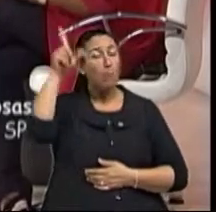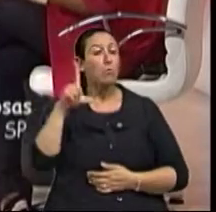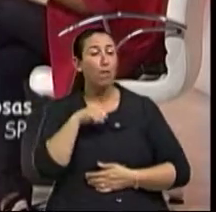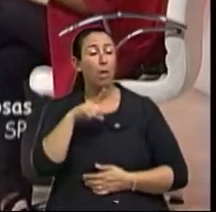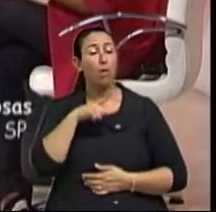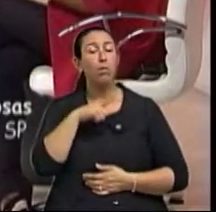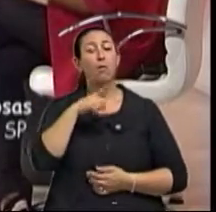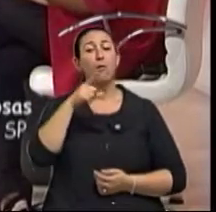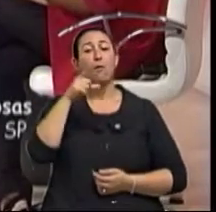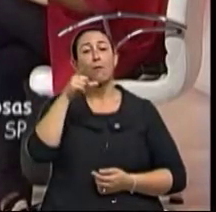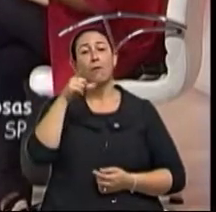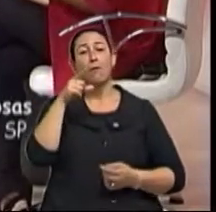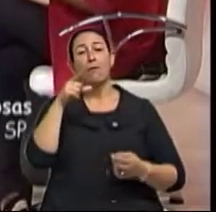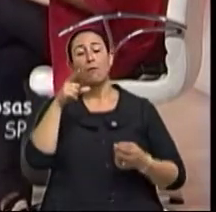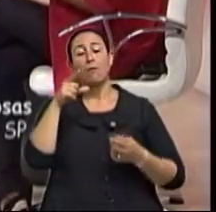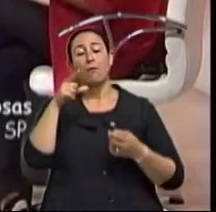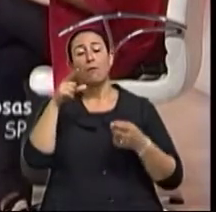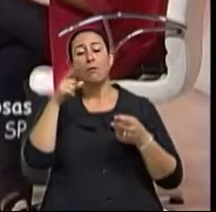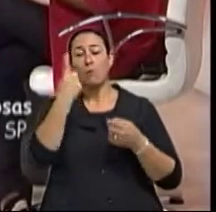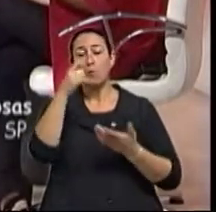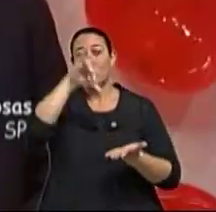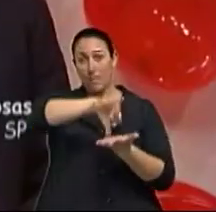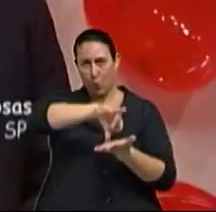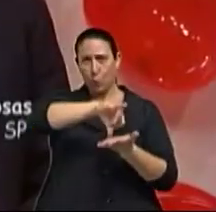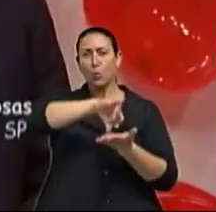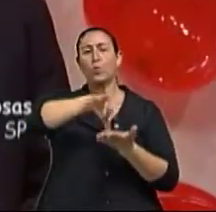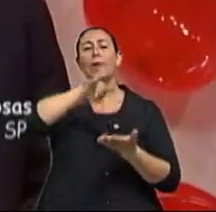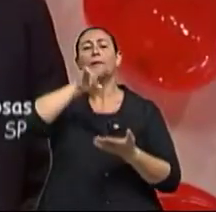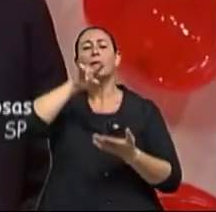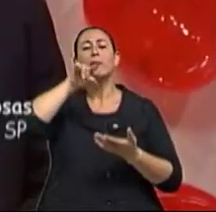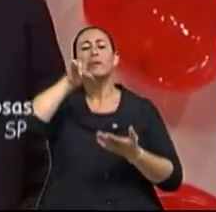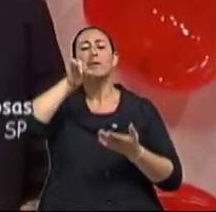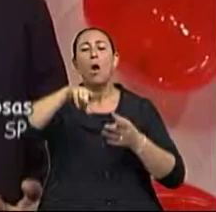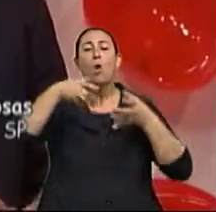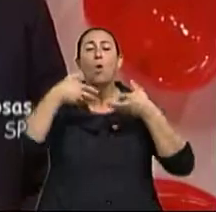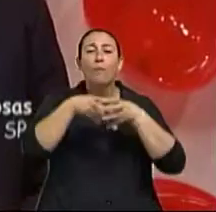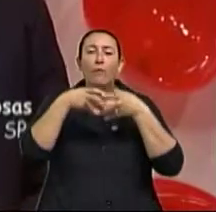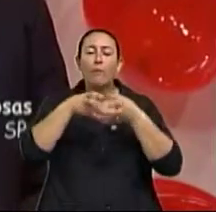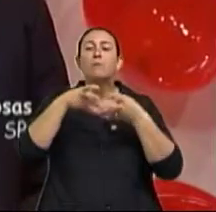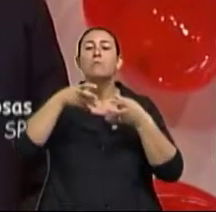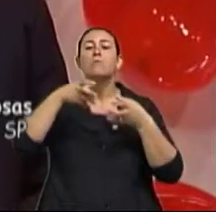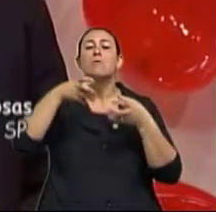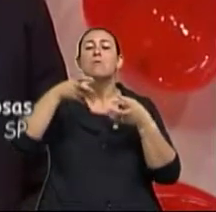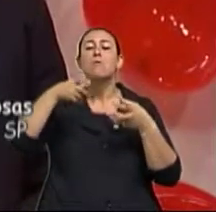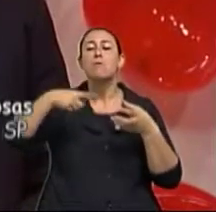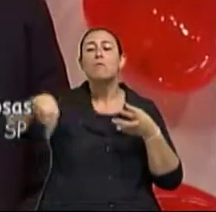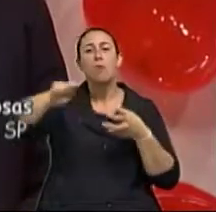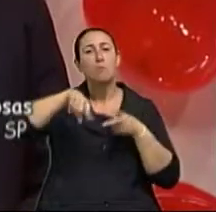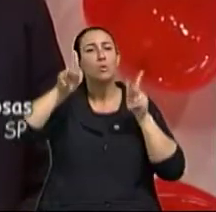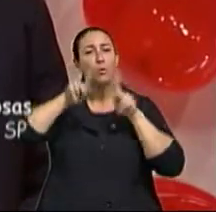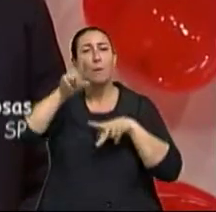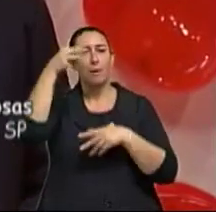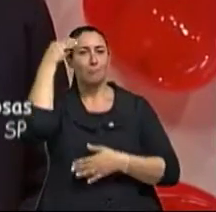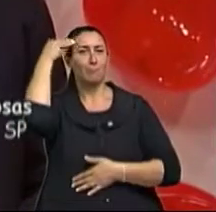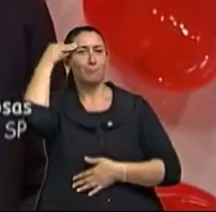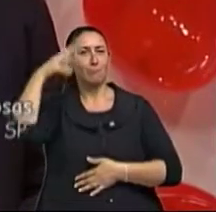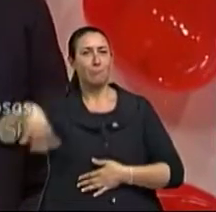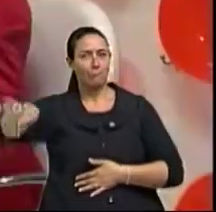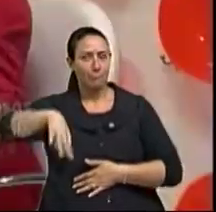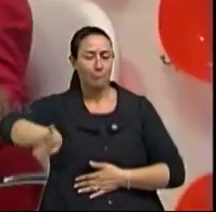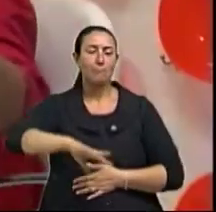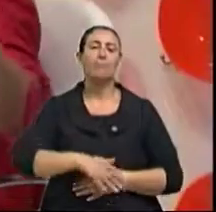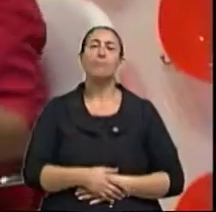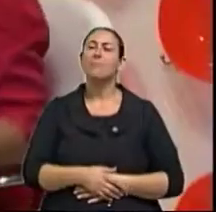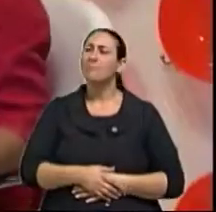para pessoas com demência, né? Um centro de convivência, de reabilitação muito bom, né? Do governo.